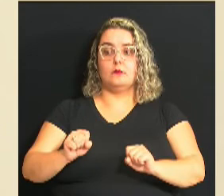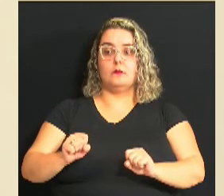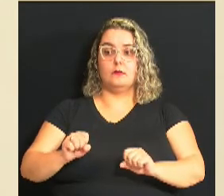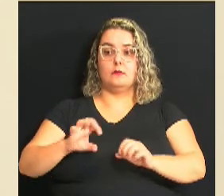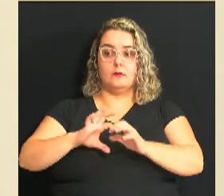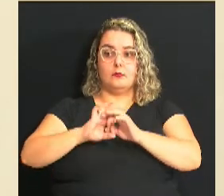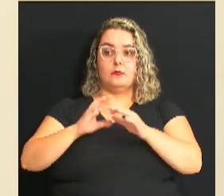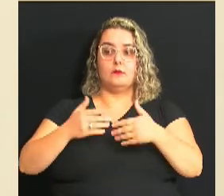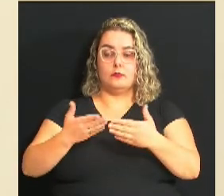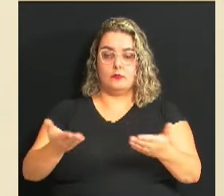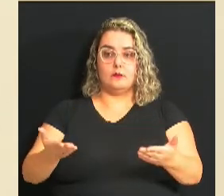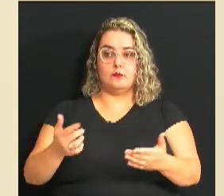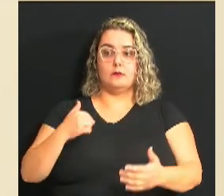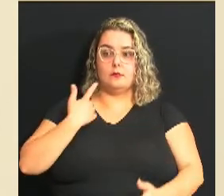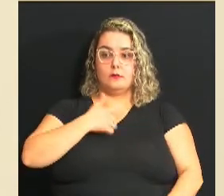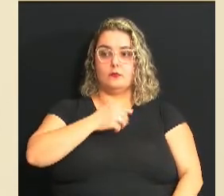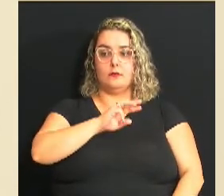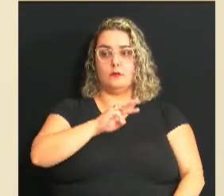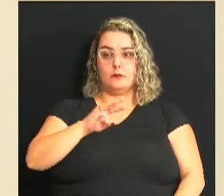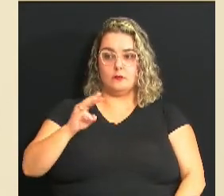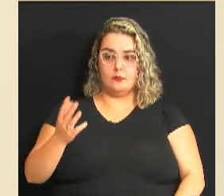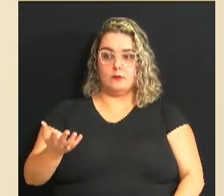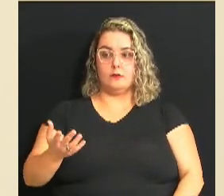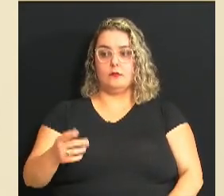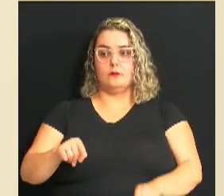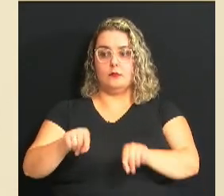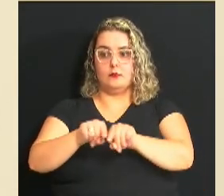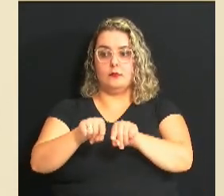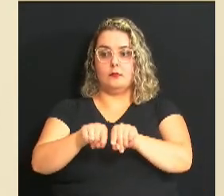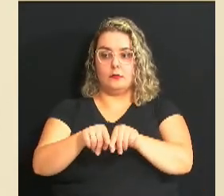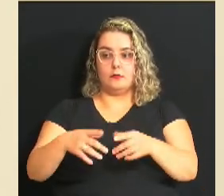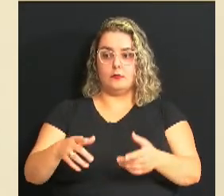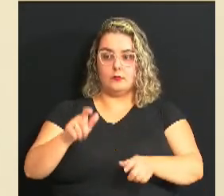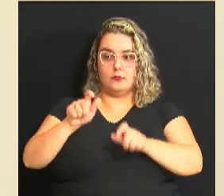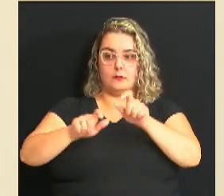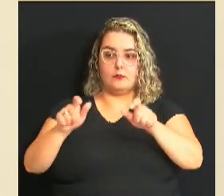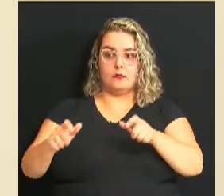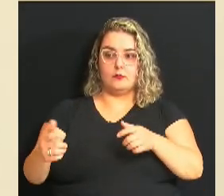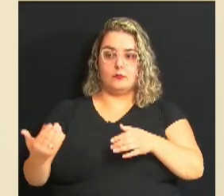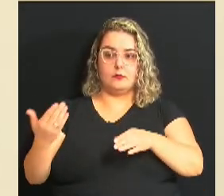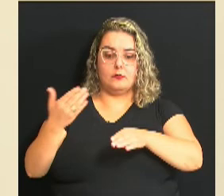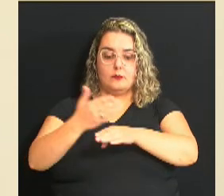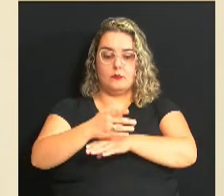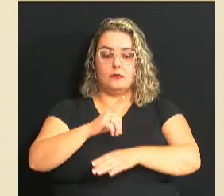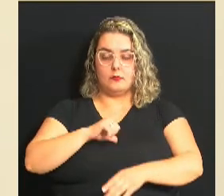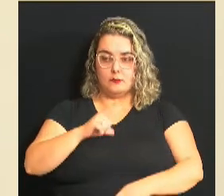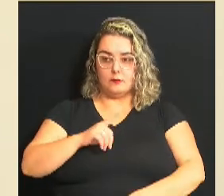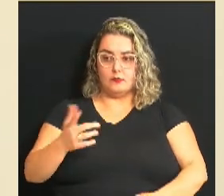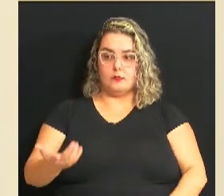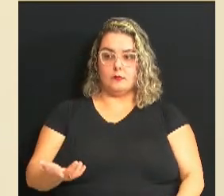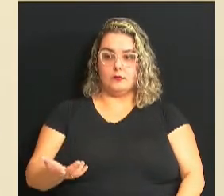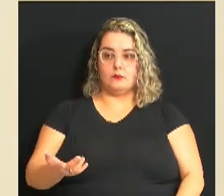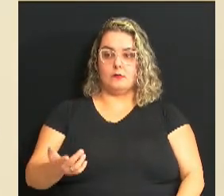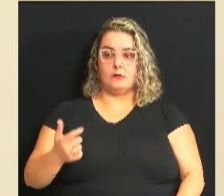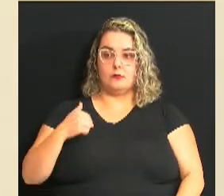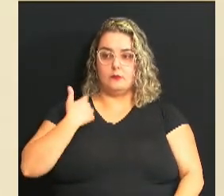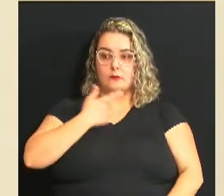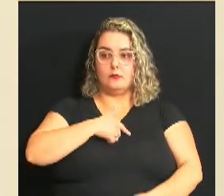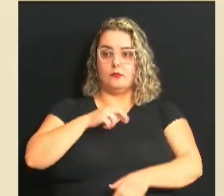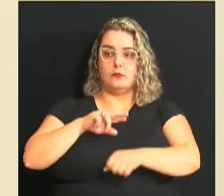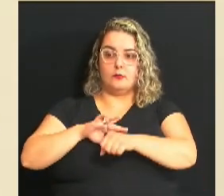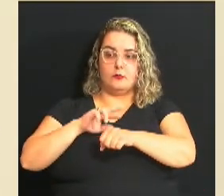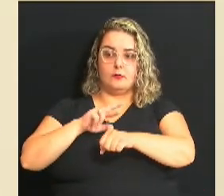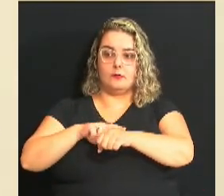disponibilizar também nos nossos sites, que aí, para que as pessoas possam ter acesso, né, nas nossas redes. Dizer